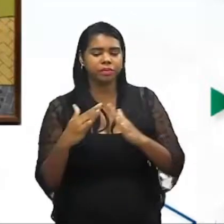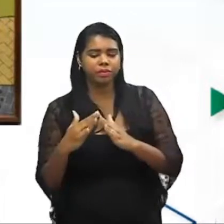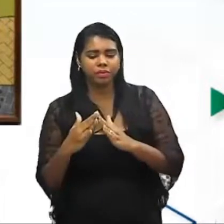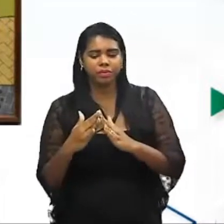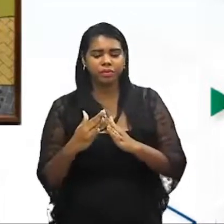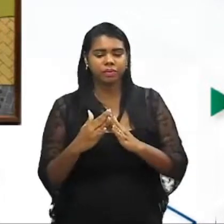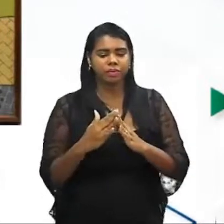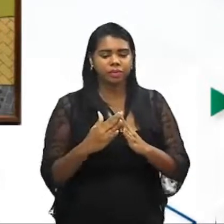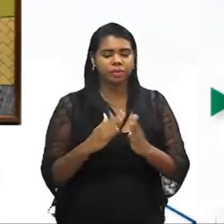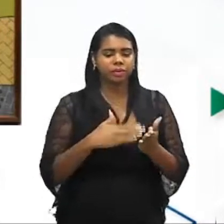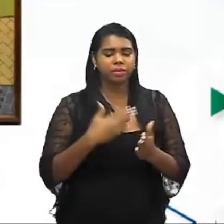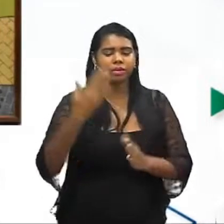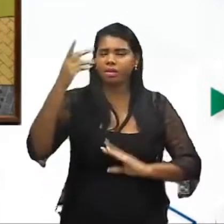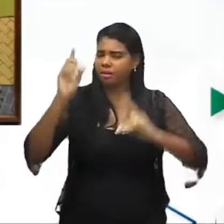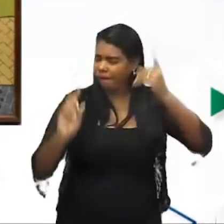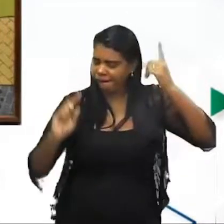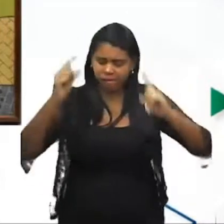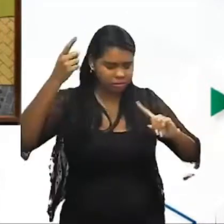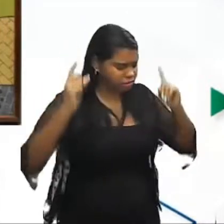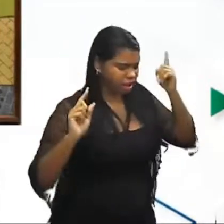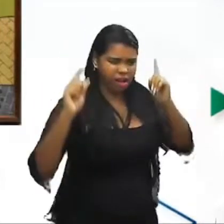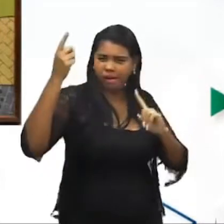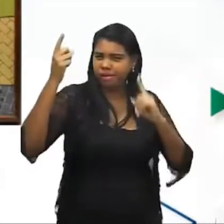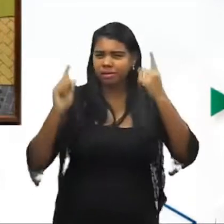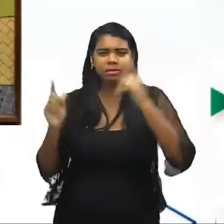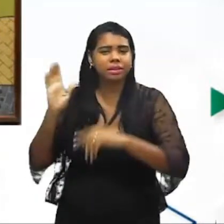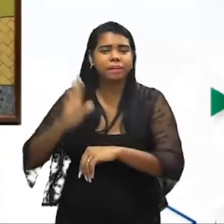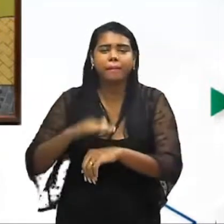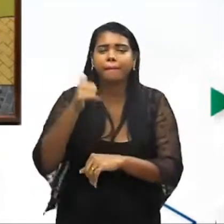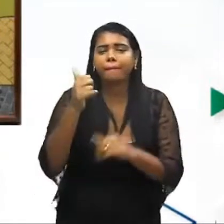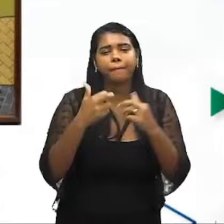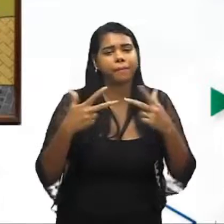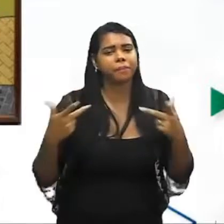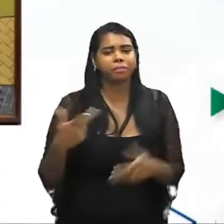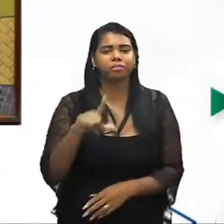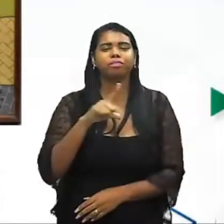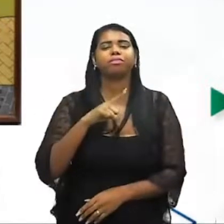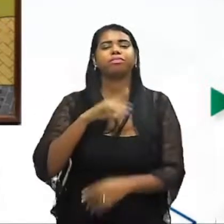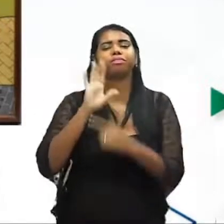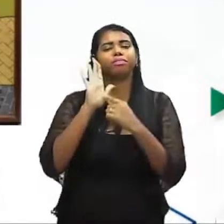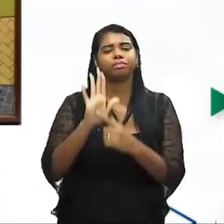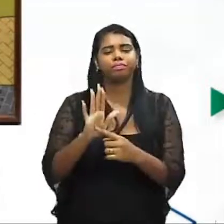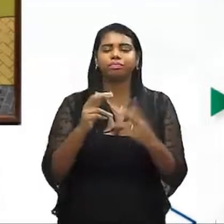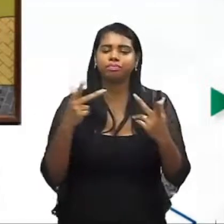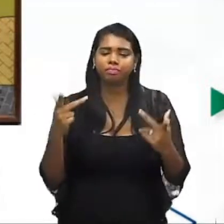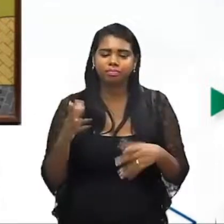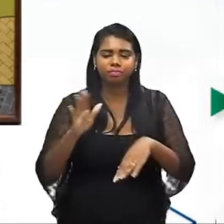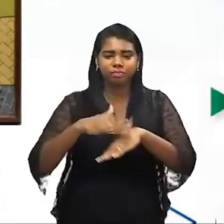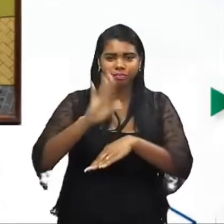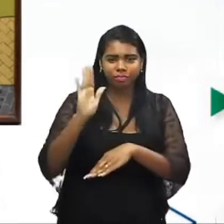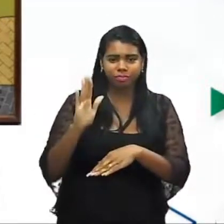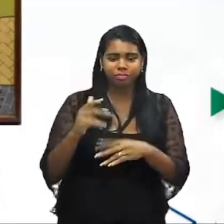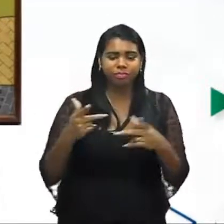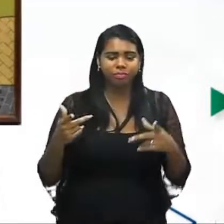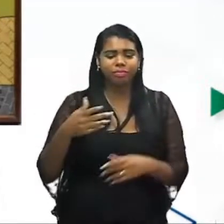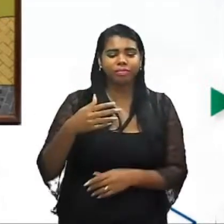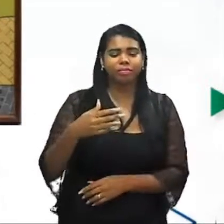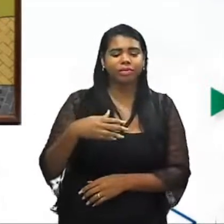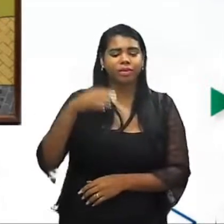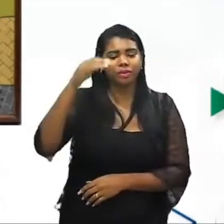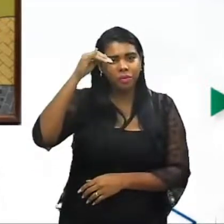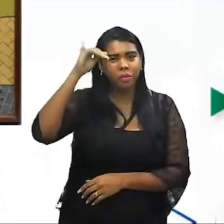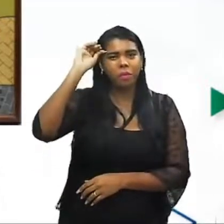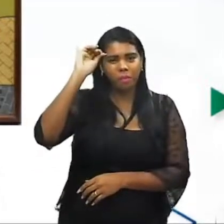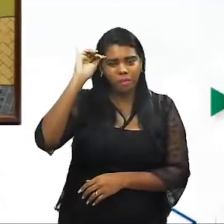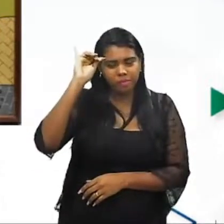gente, carnaval, frevo, é a melhor coisa que tem para se retratar. Quer coisa mais animada do que um boi da vila?